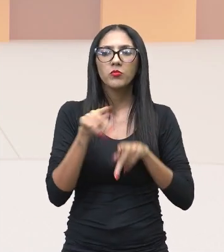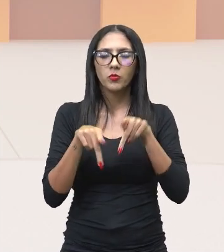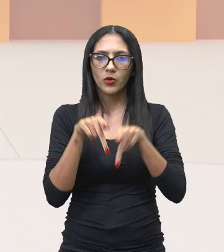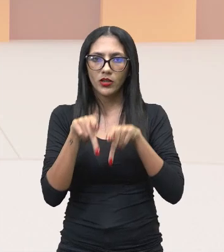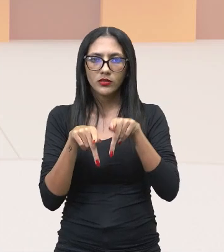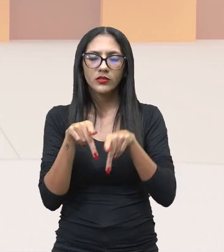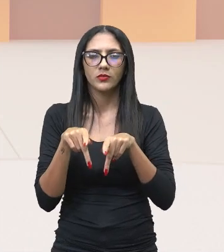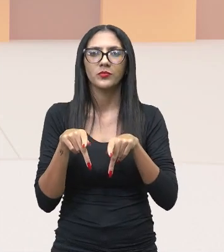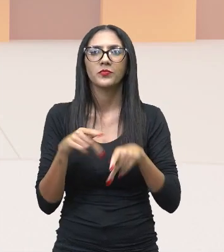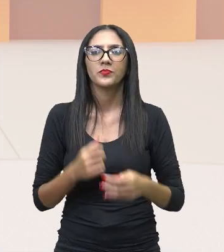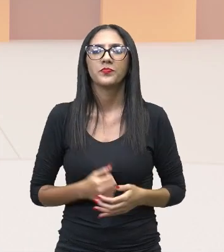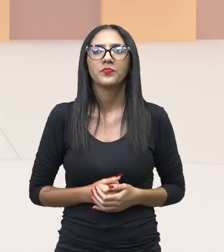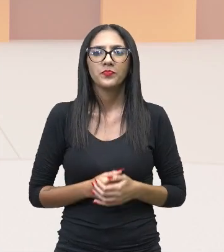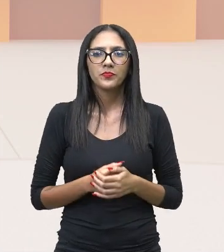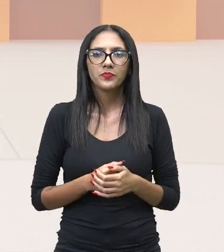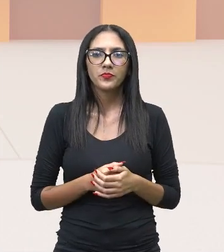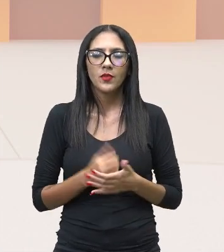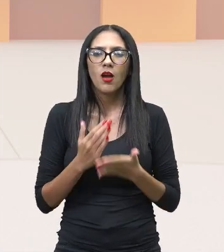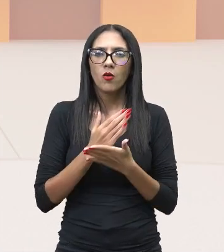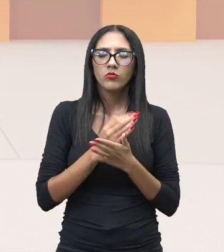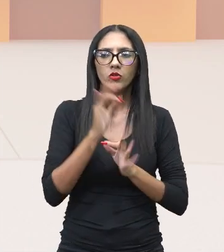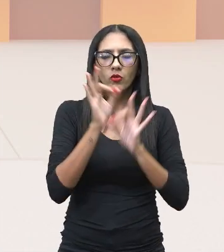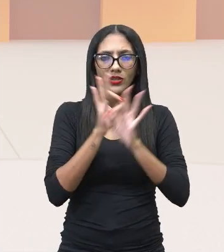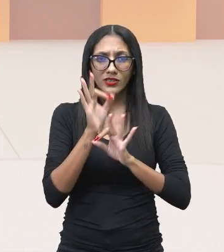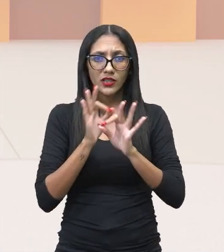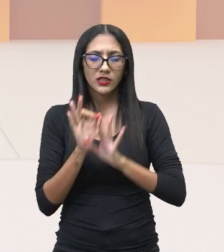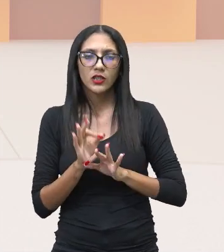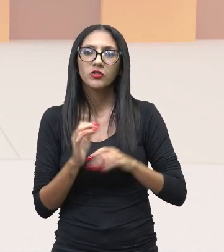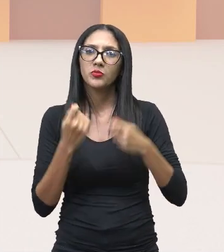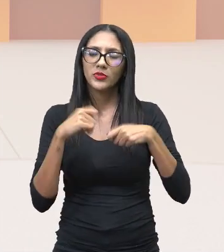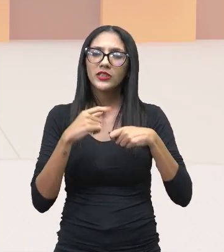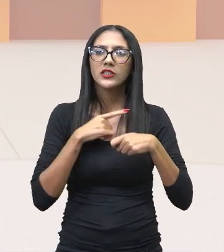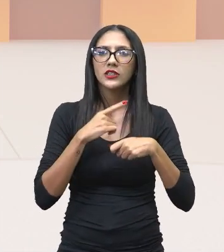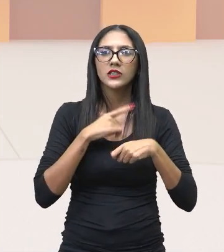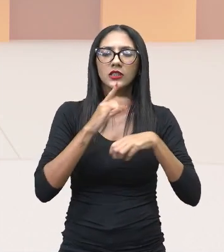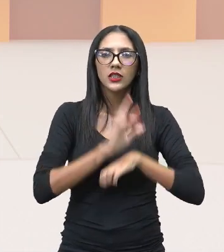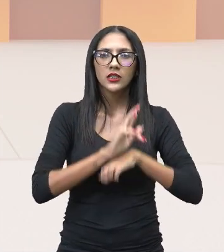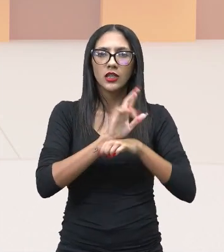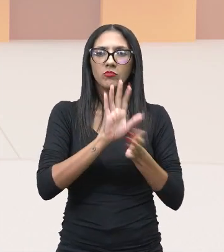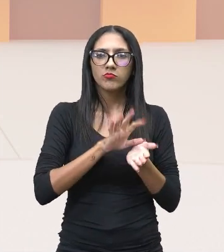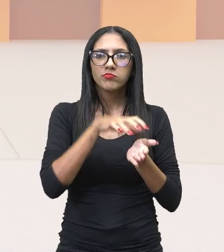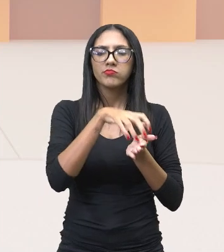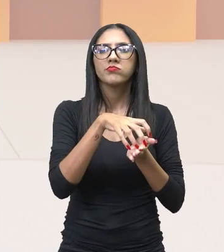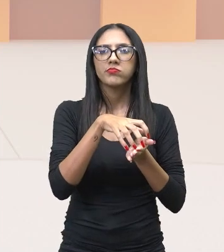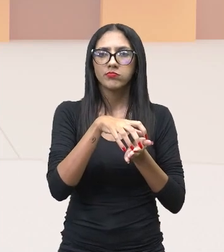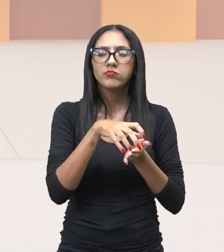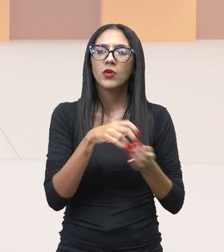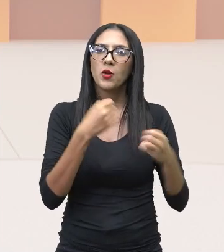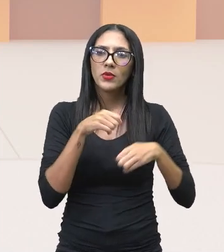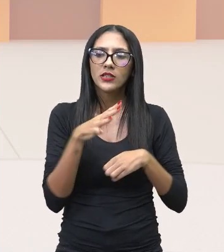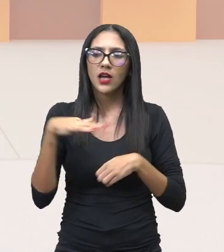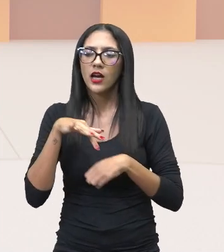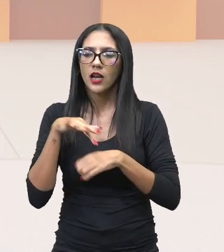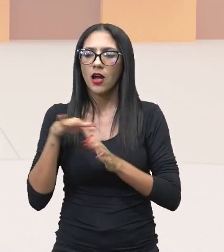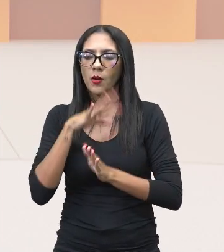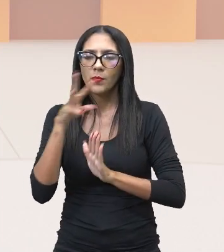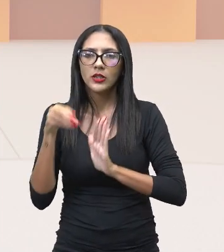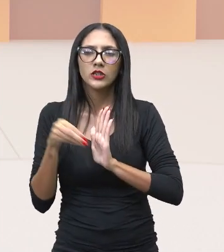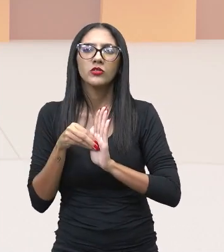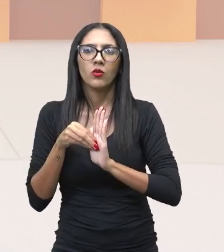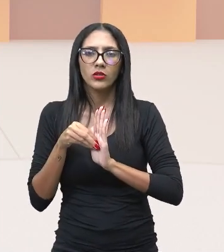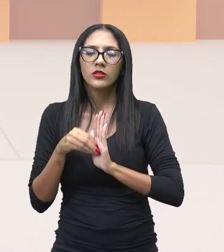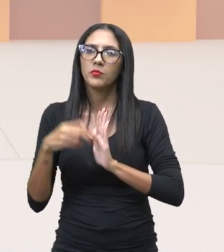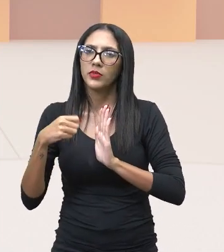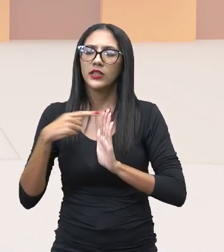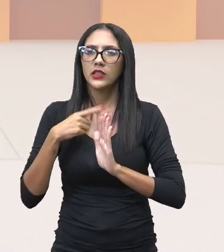Então, vai se criar algumas ações lá em cima. É necessário que a região amazônica seja ocupada, tenha